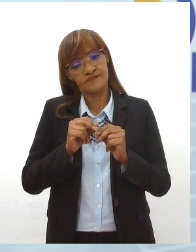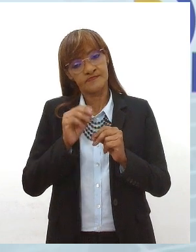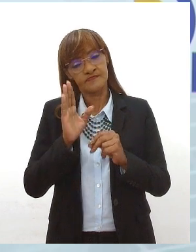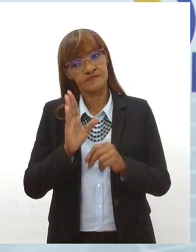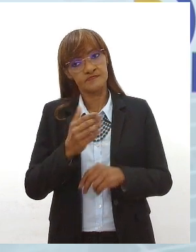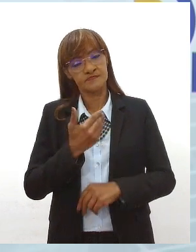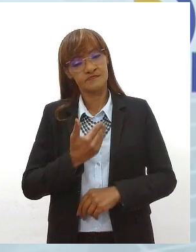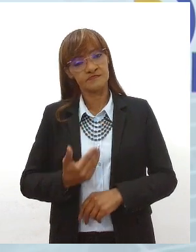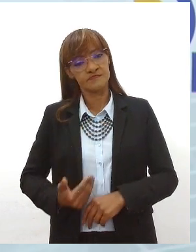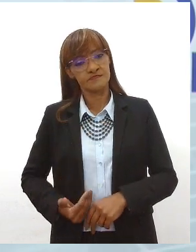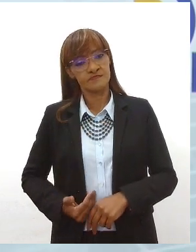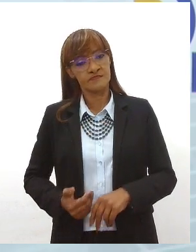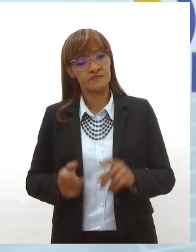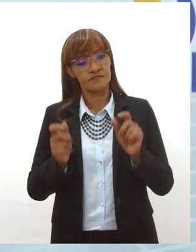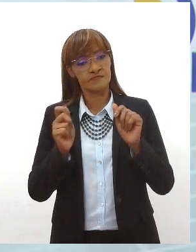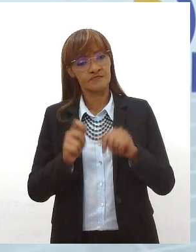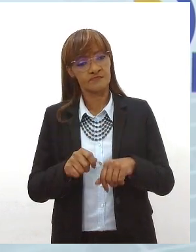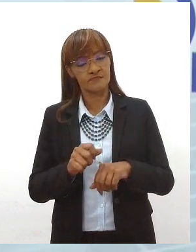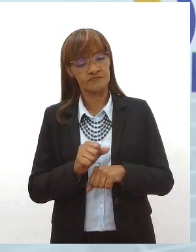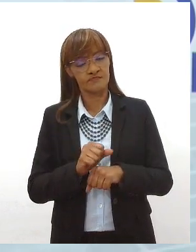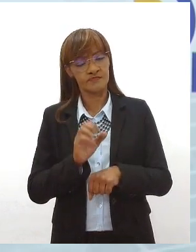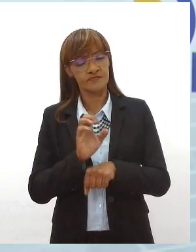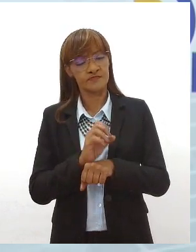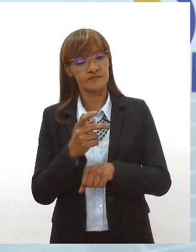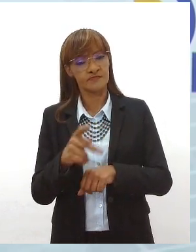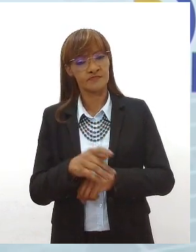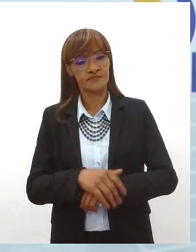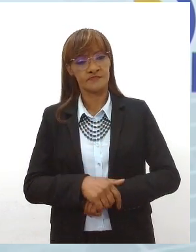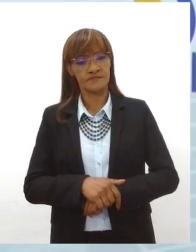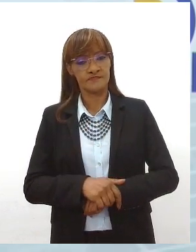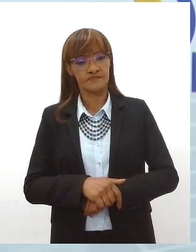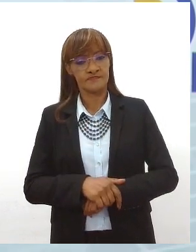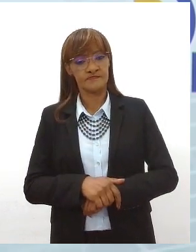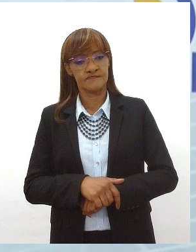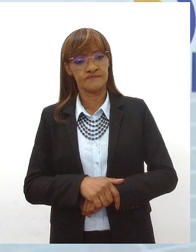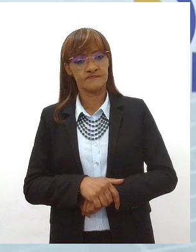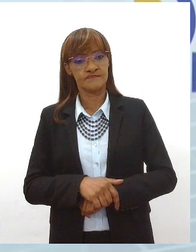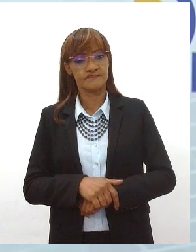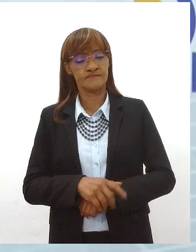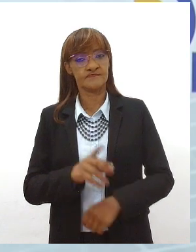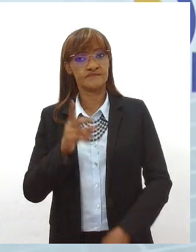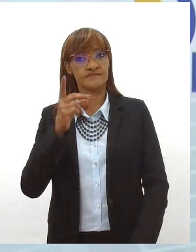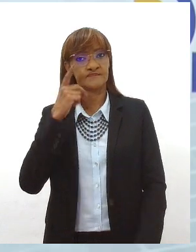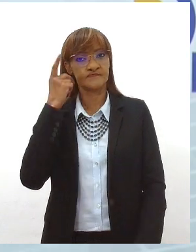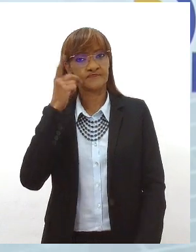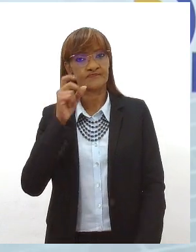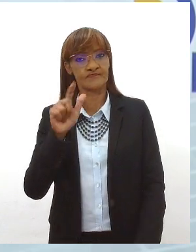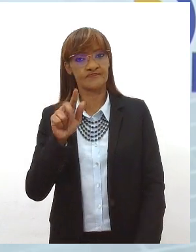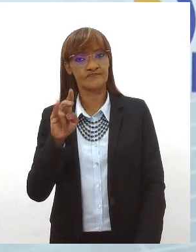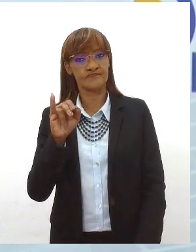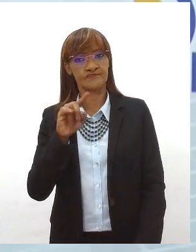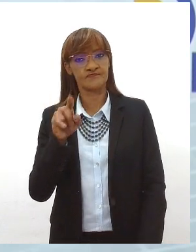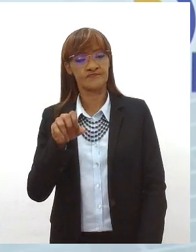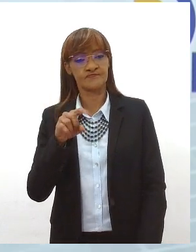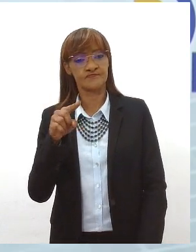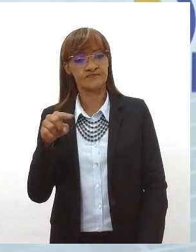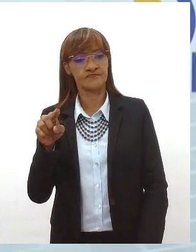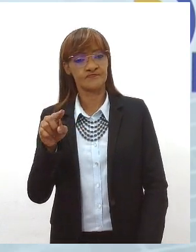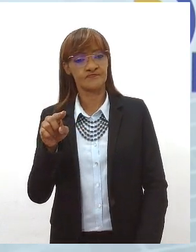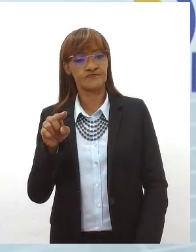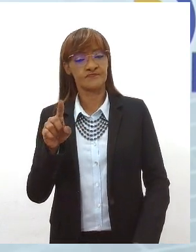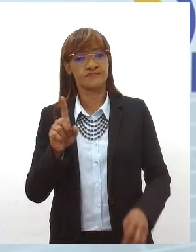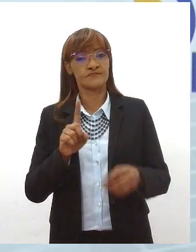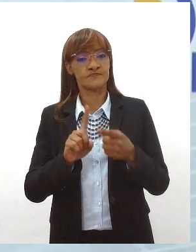nível estadual. O deputado Luizão Dona Trump iniciou o dia entregando flores aqui às deputadas estaduais,